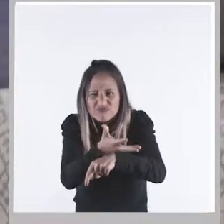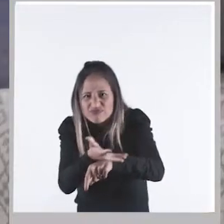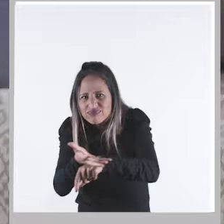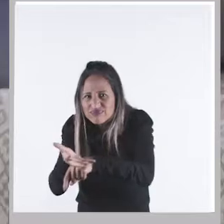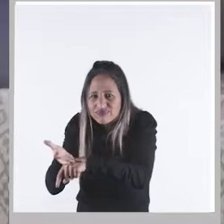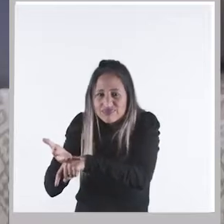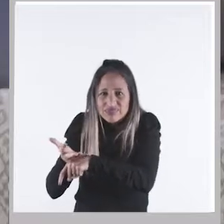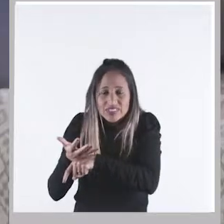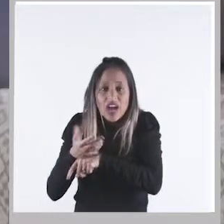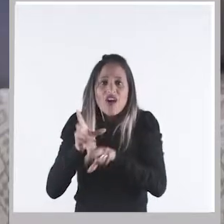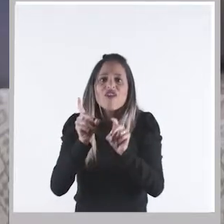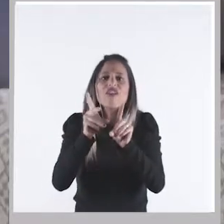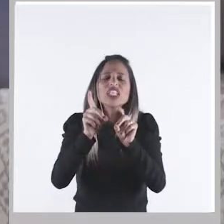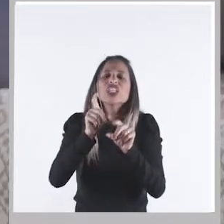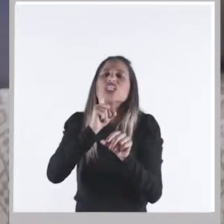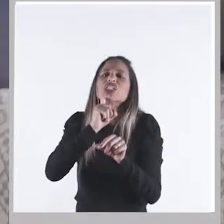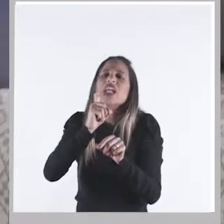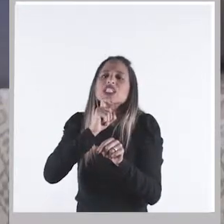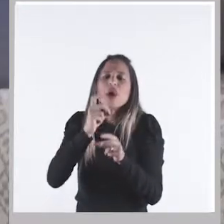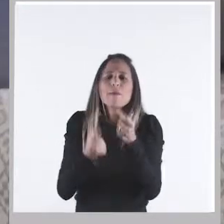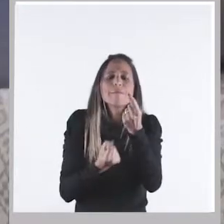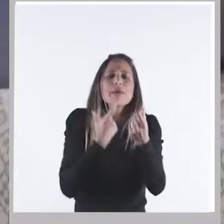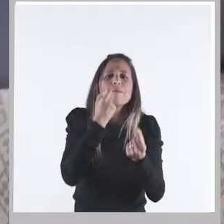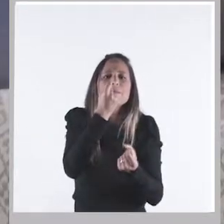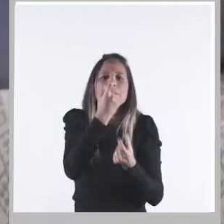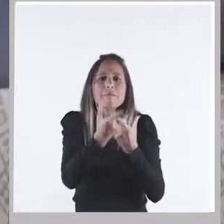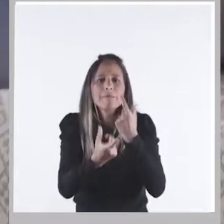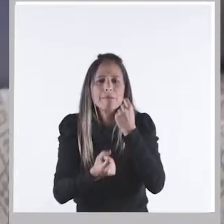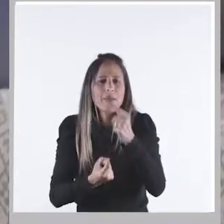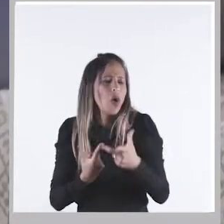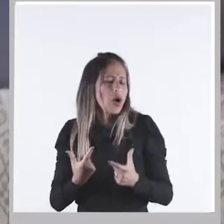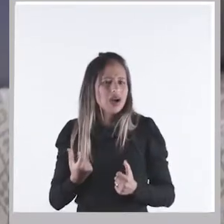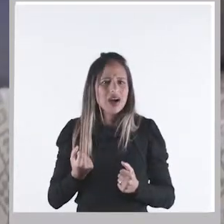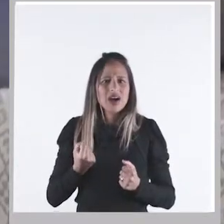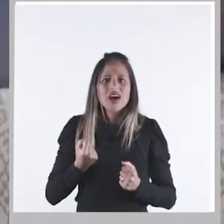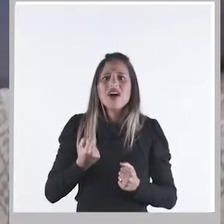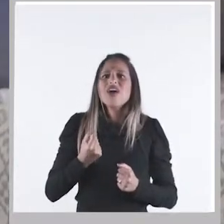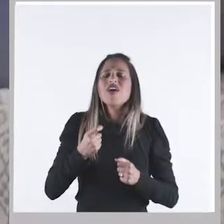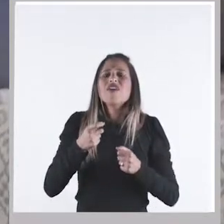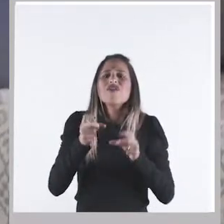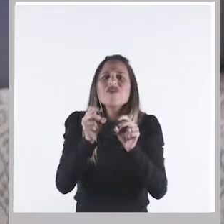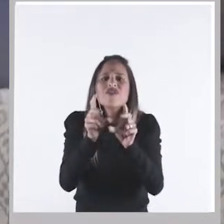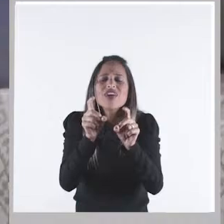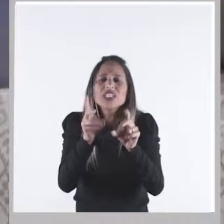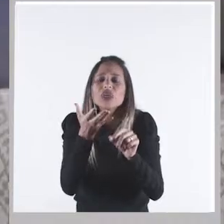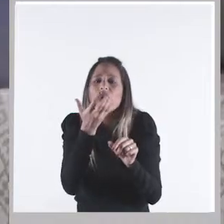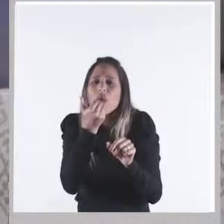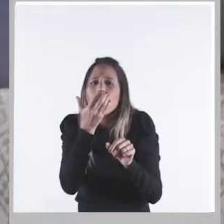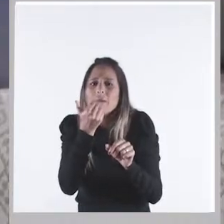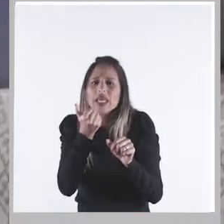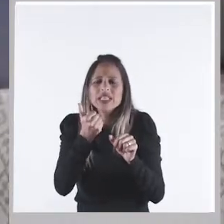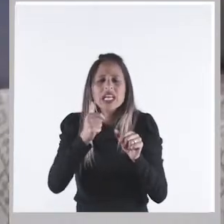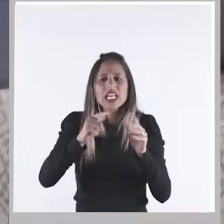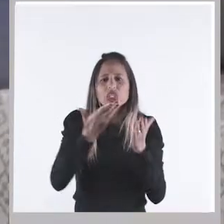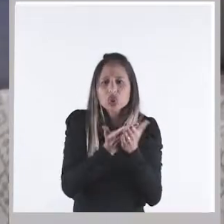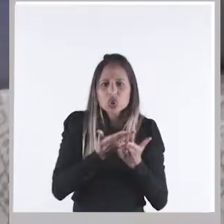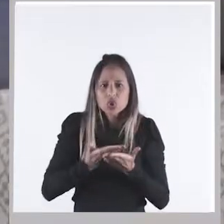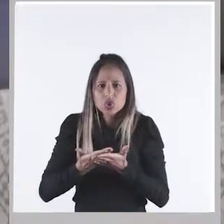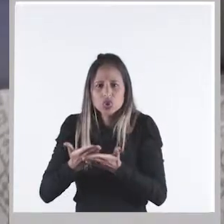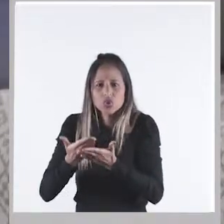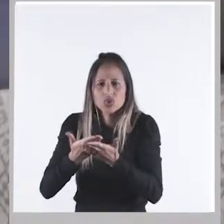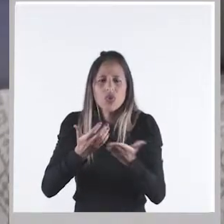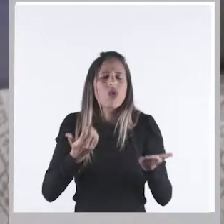assim, a gente vendia o quissuco, vendia pipoca na praça no dia do padroeiro, vendia merenda no grupo escolar, no colégio. Então,